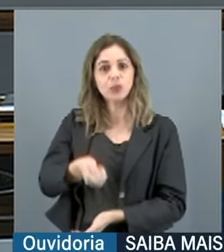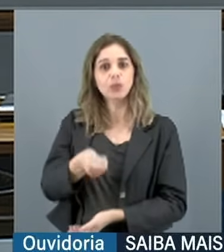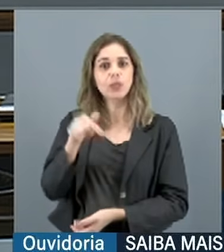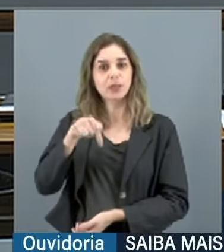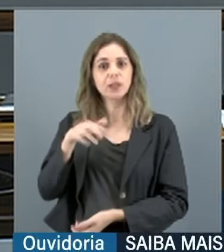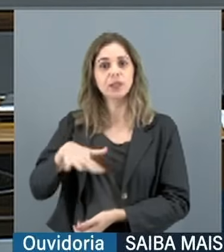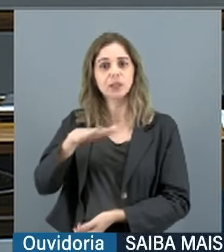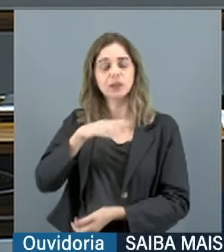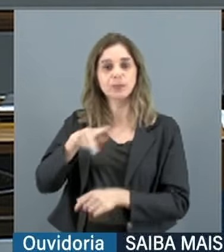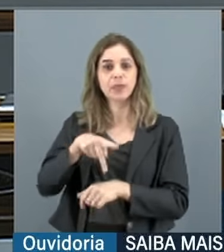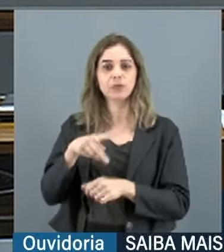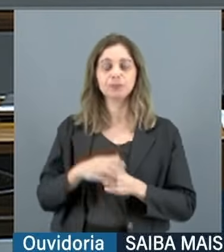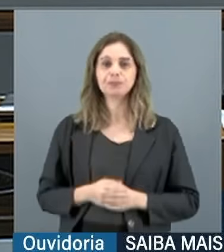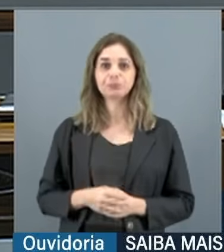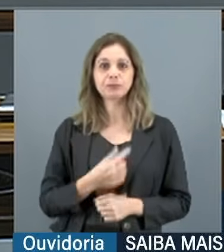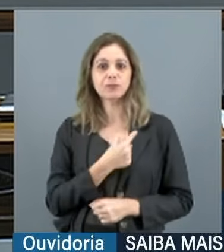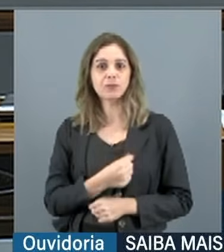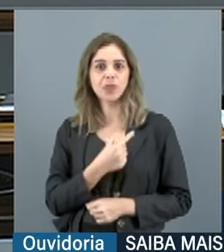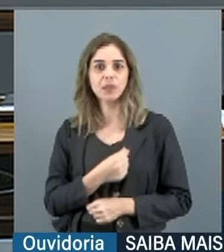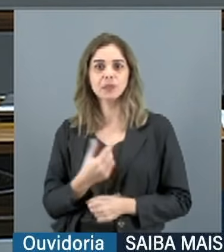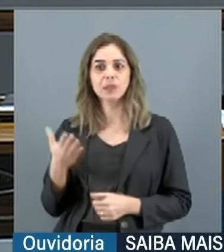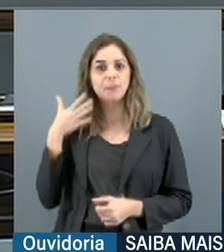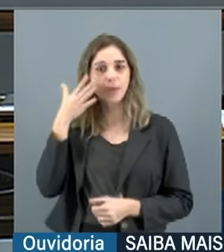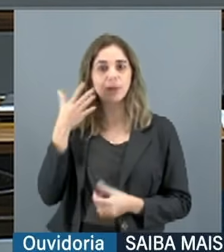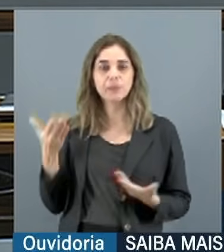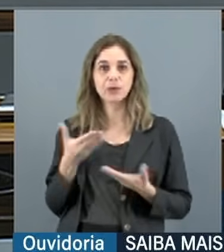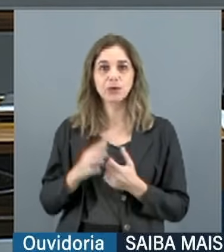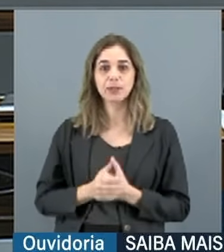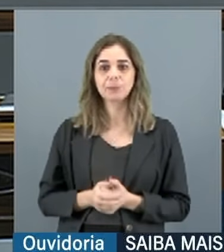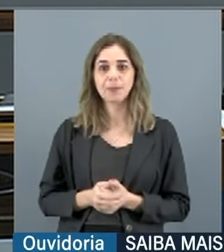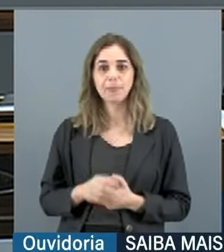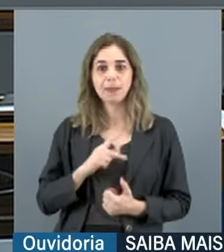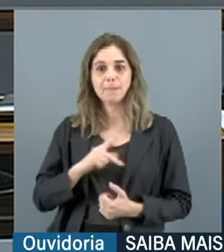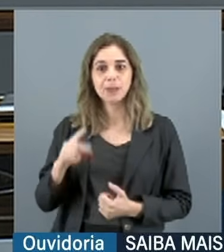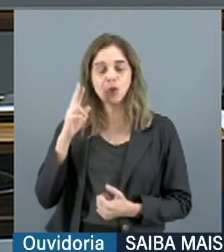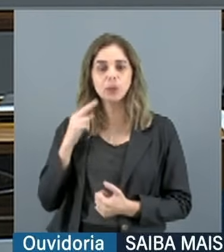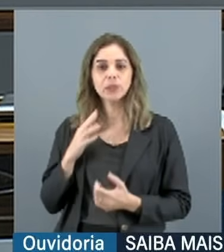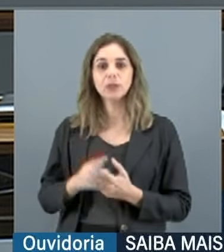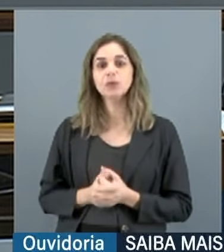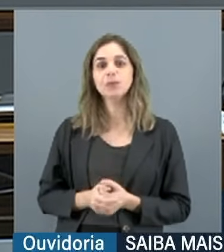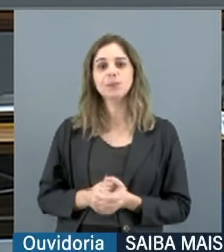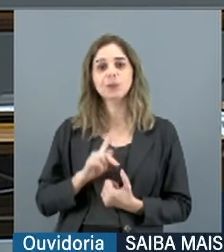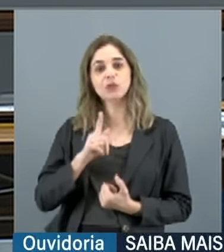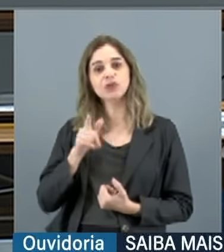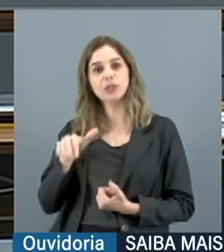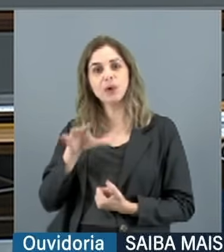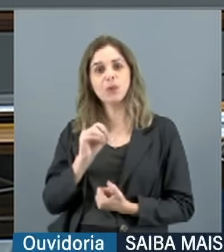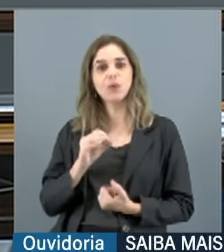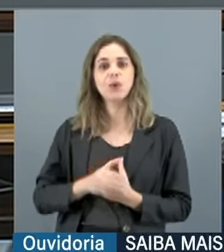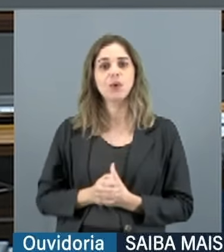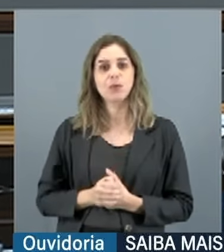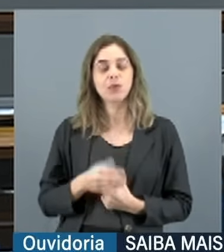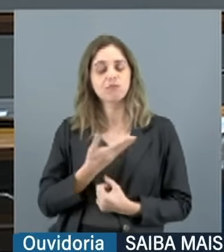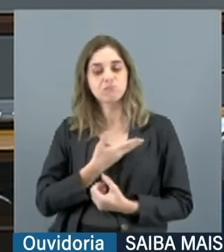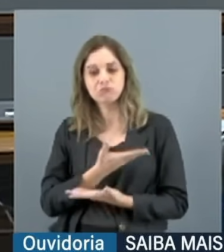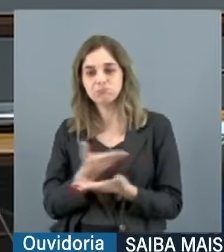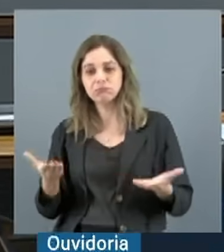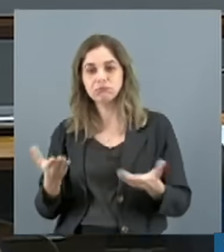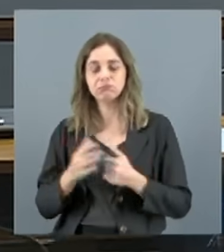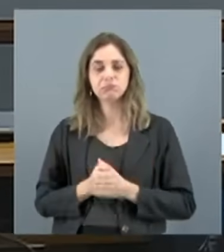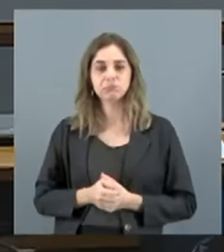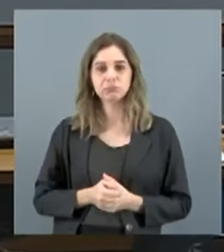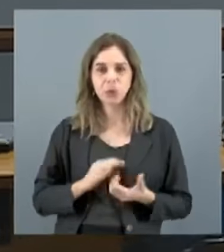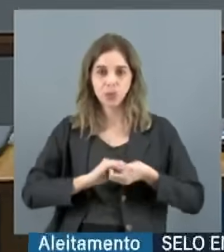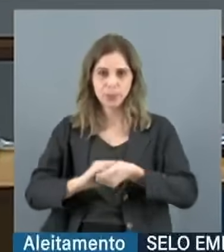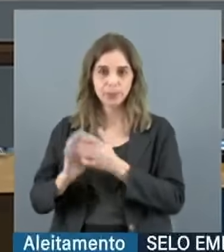Gama. Presidente Rodrigo Girão, colegas. Presidente, eu queria fazer